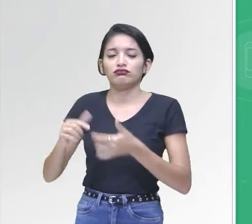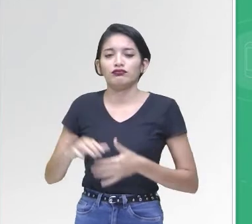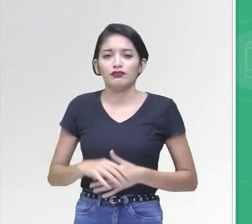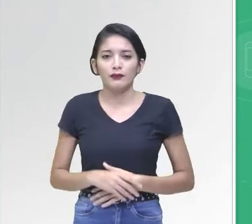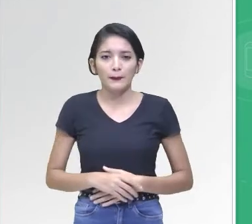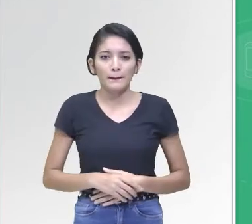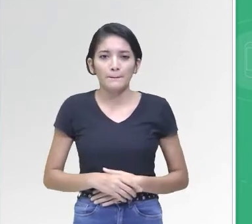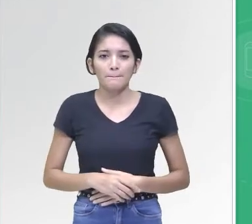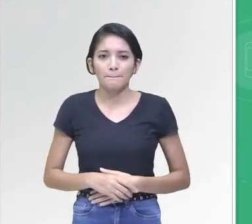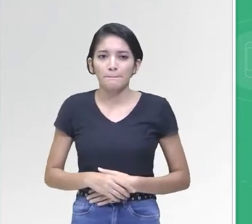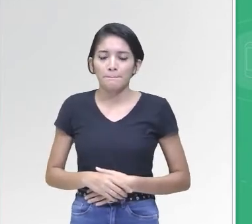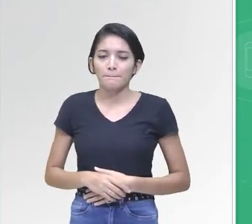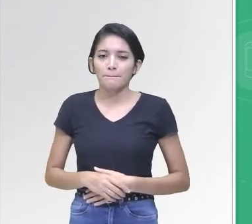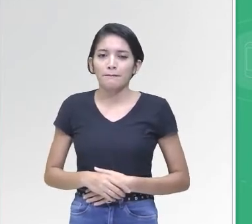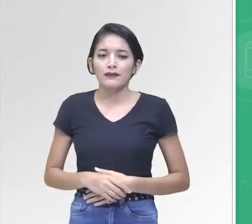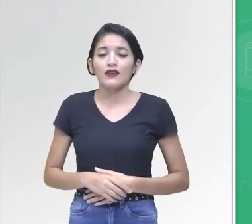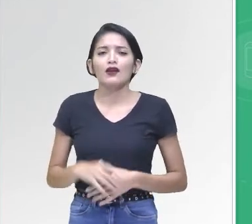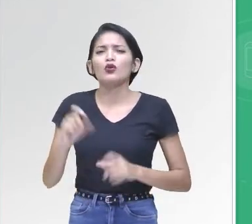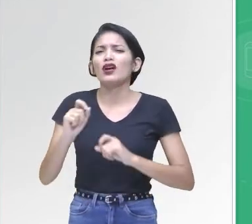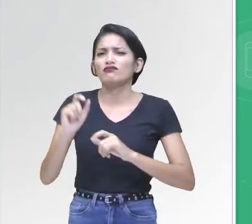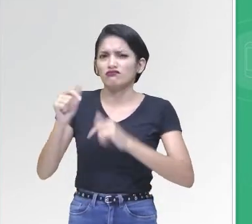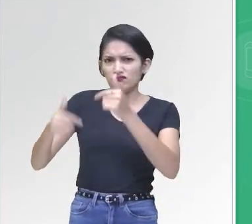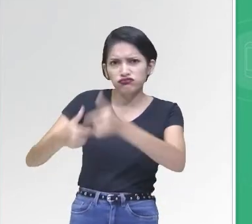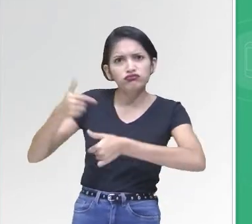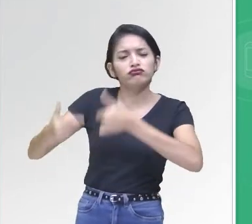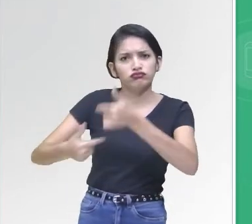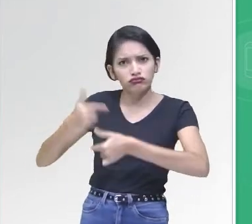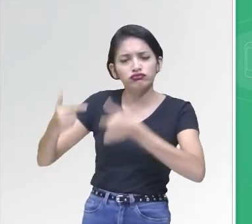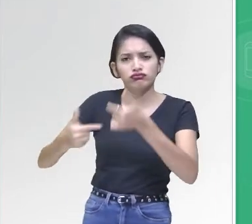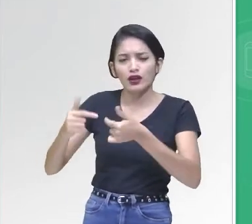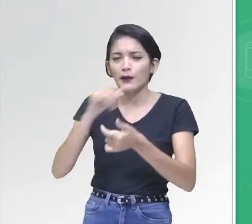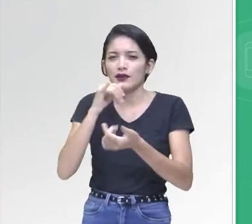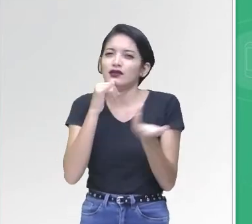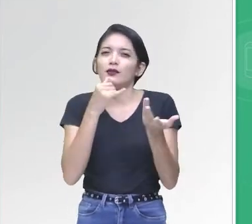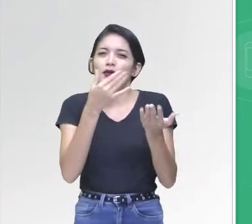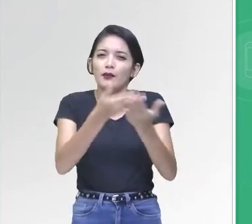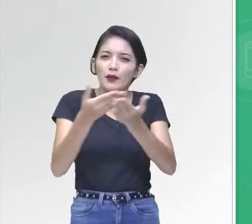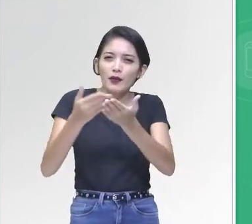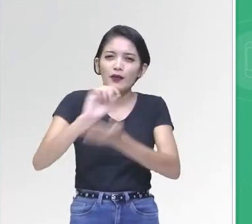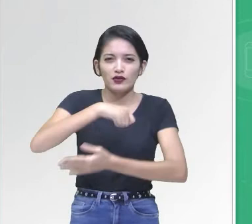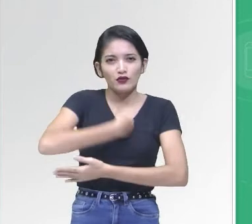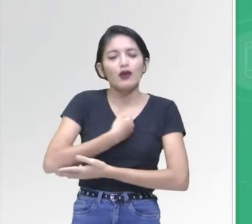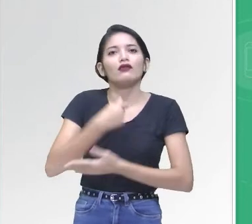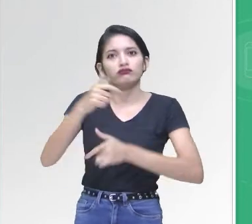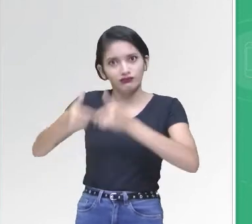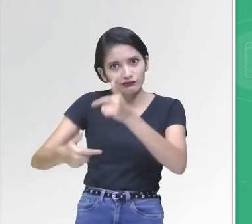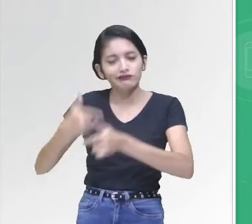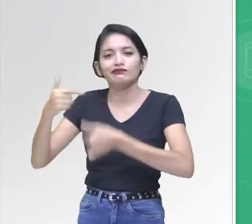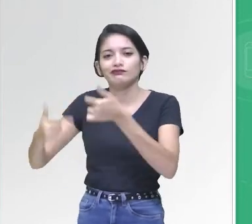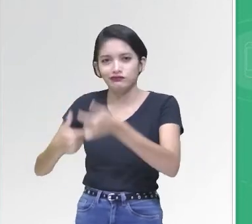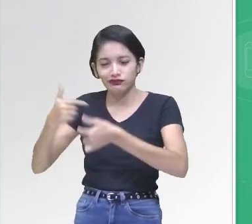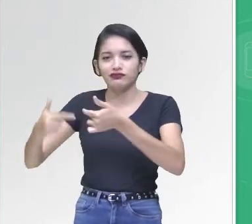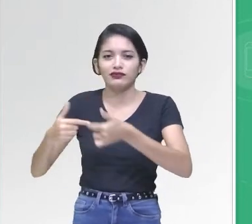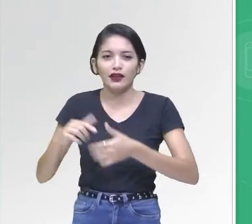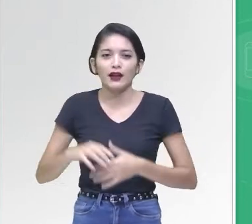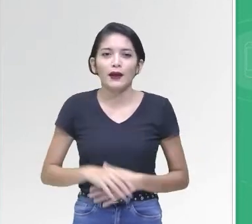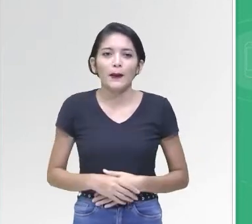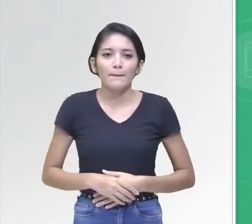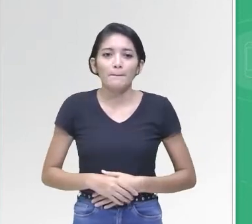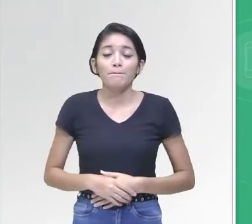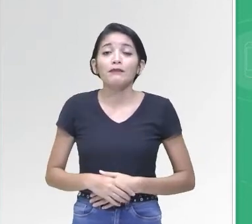trabajo, que trabaja? Trabajo mucho, numa aula de espanhol se trabalha muito, né? Canto,